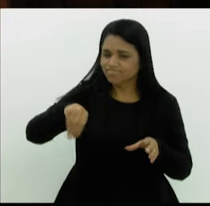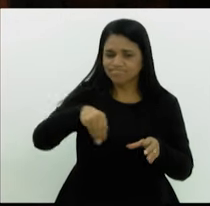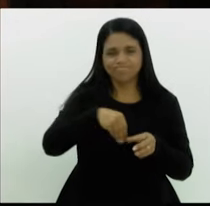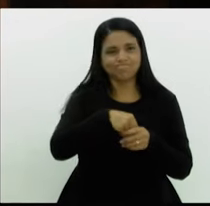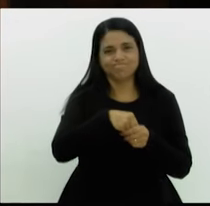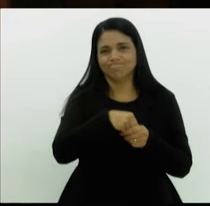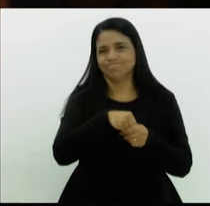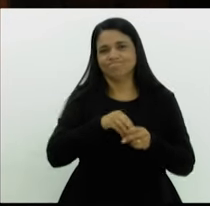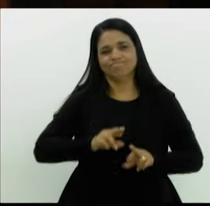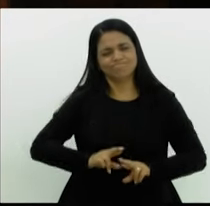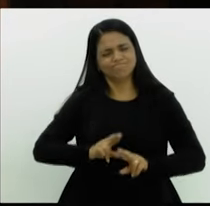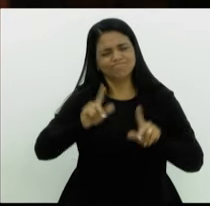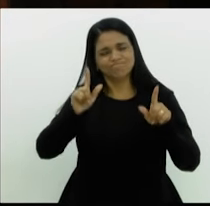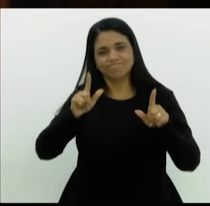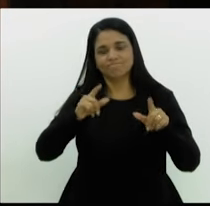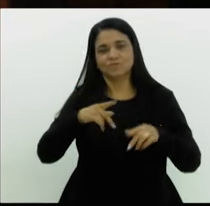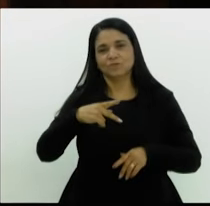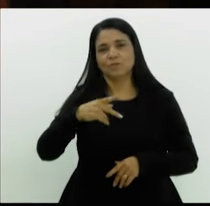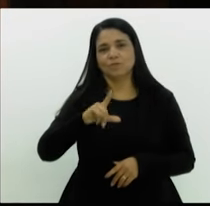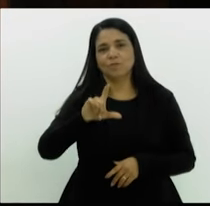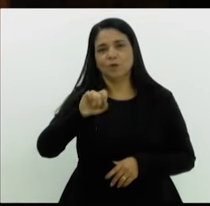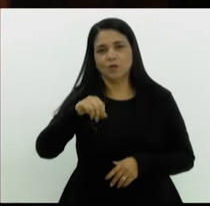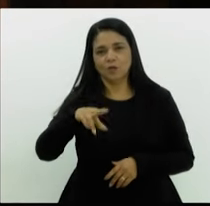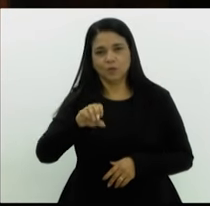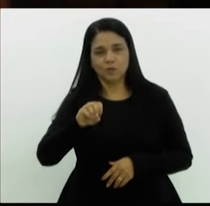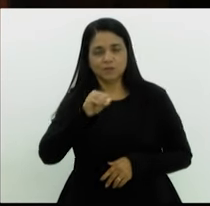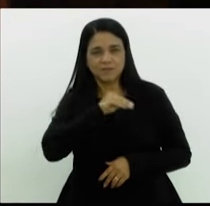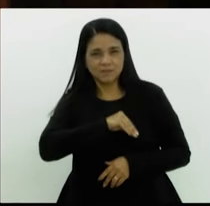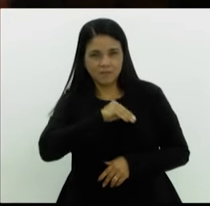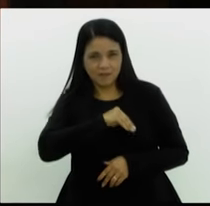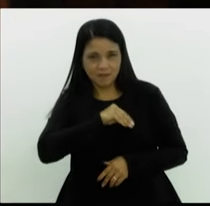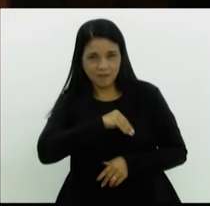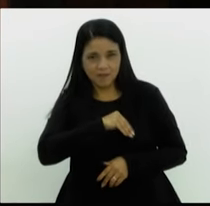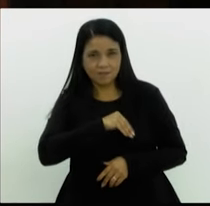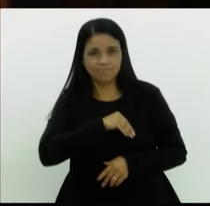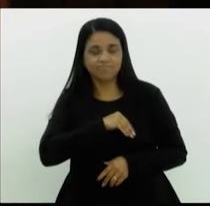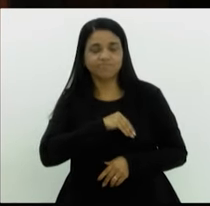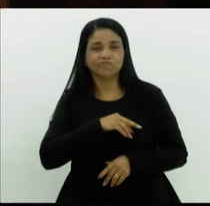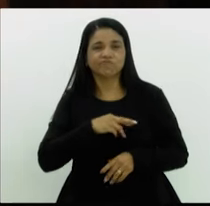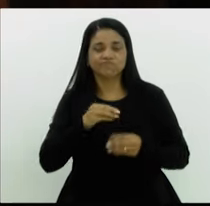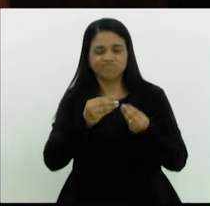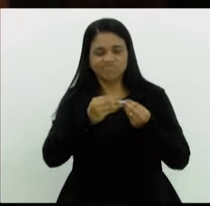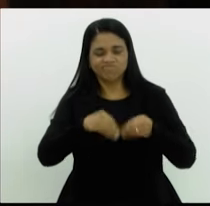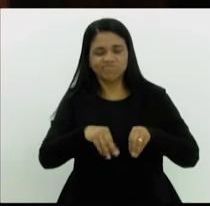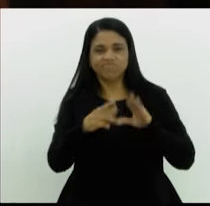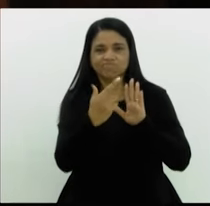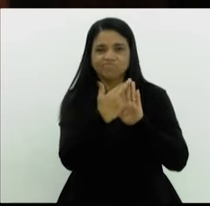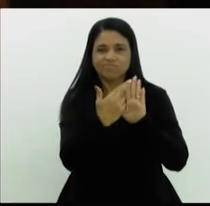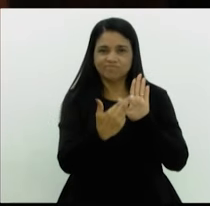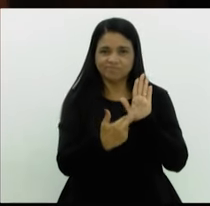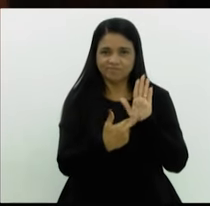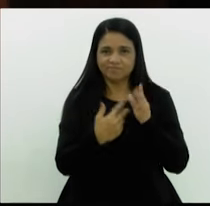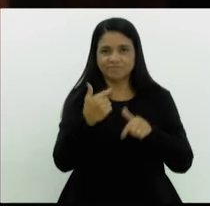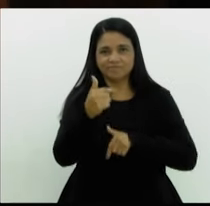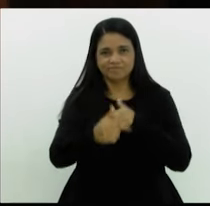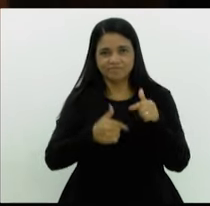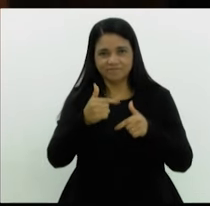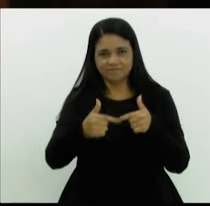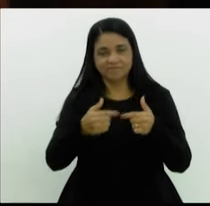salários, nós temos a precarização do regime de trabalho, nós temos a